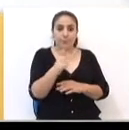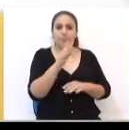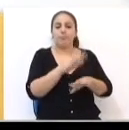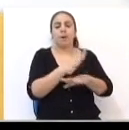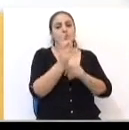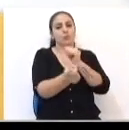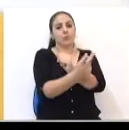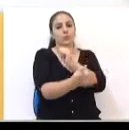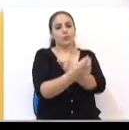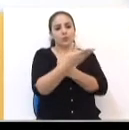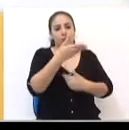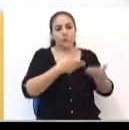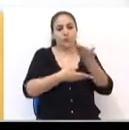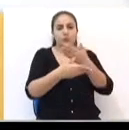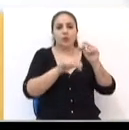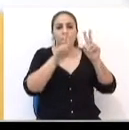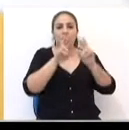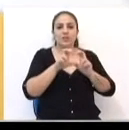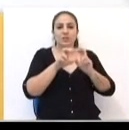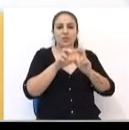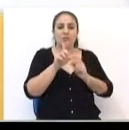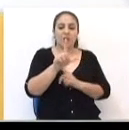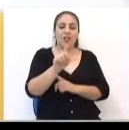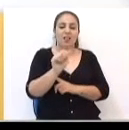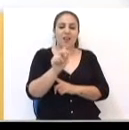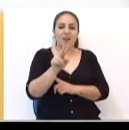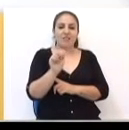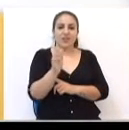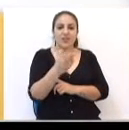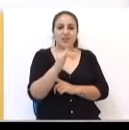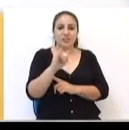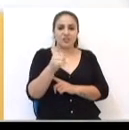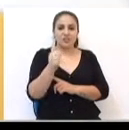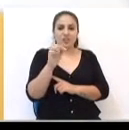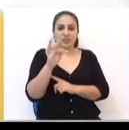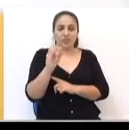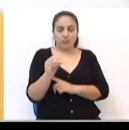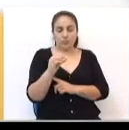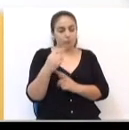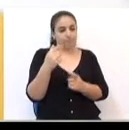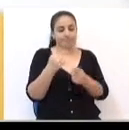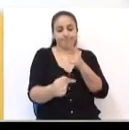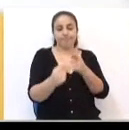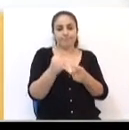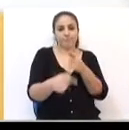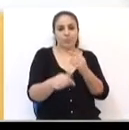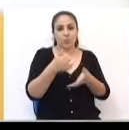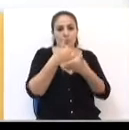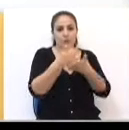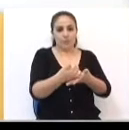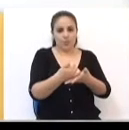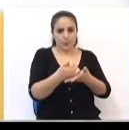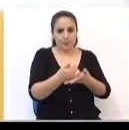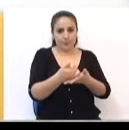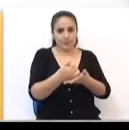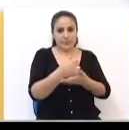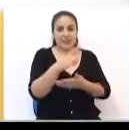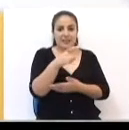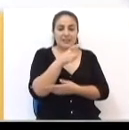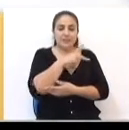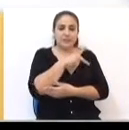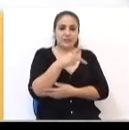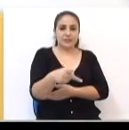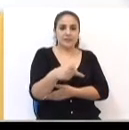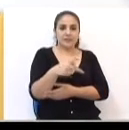envolvidos, inclusive, com o escândalo da Lava Jato. E por não concordar com esse apoio ao governo da ex-presidente Dilma Rousseff, que eu